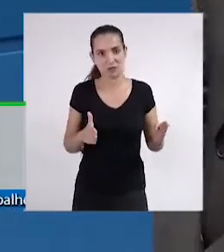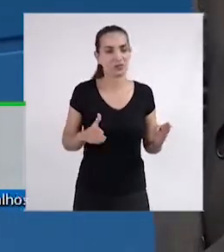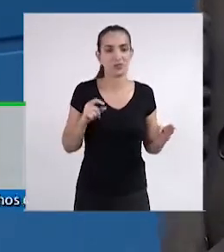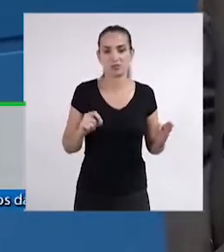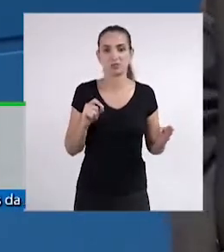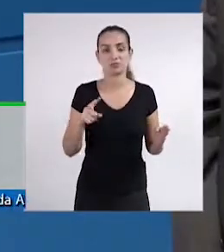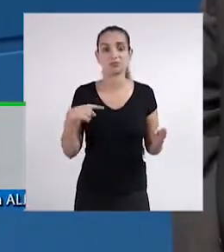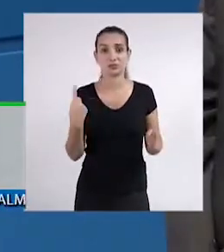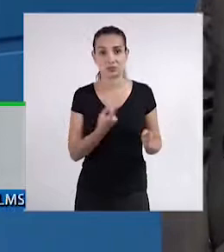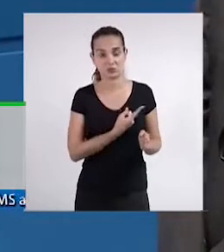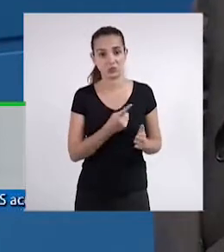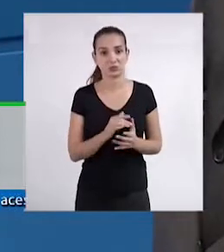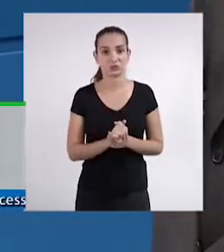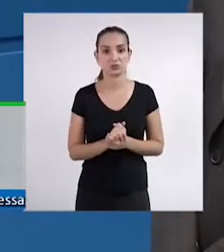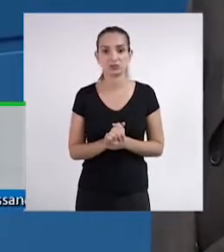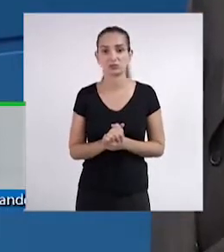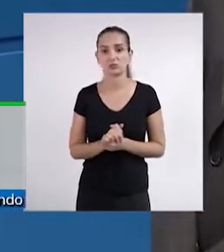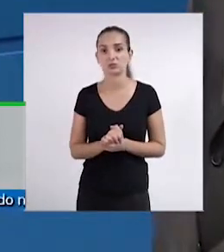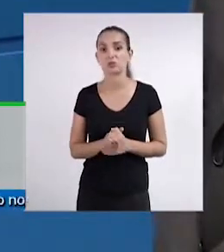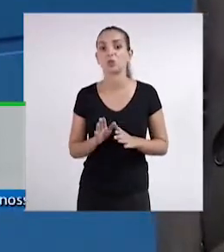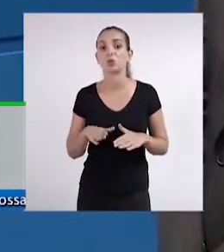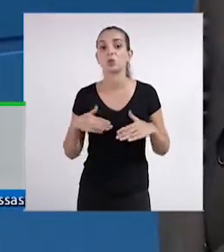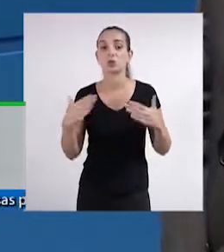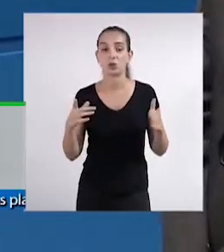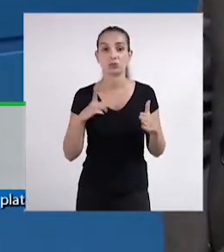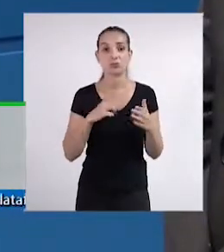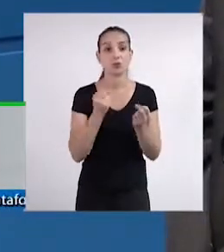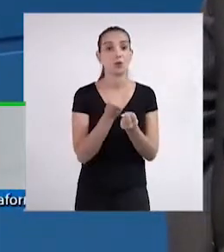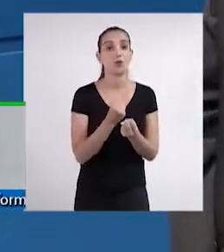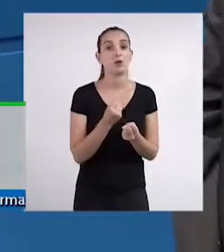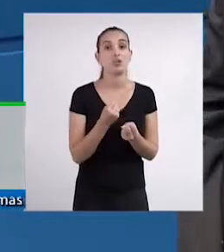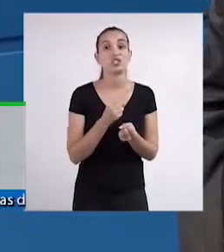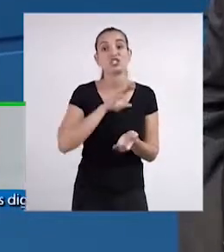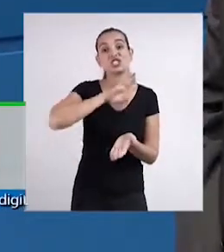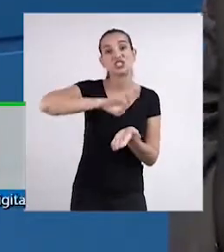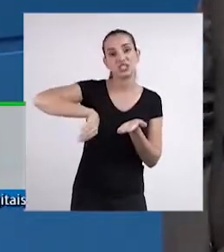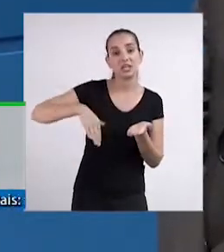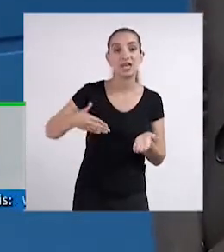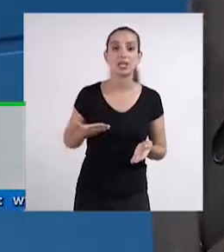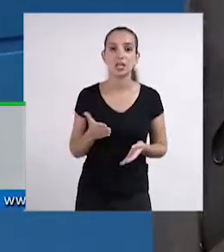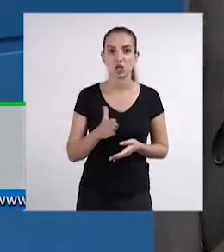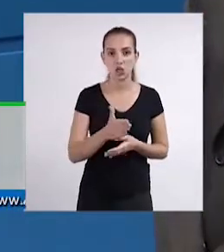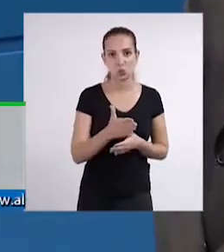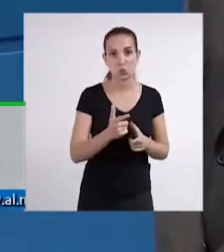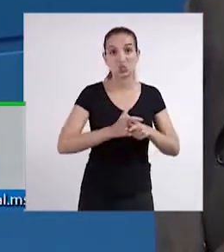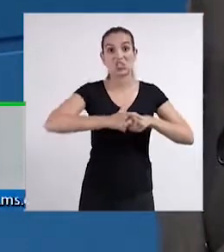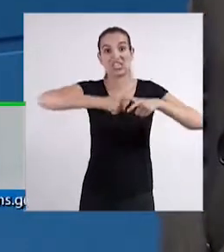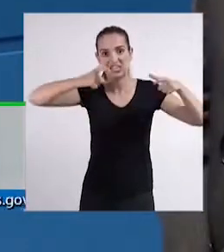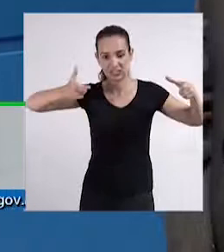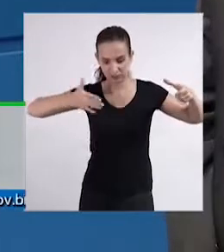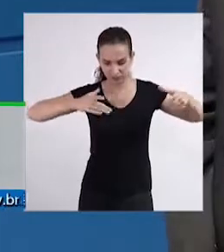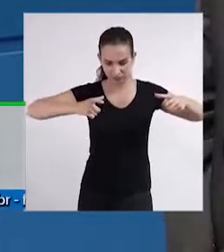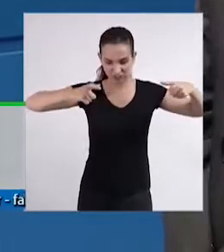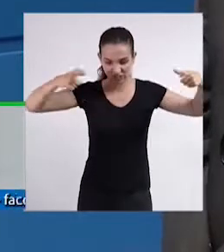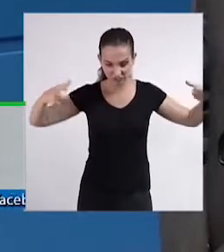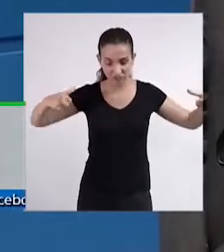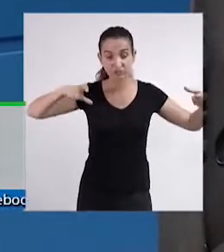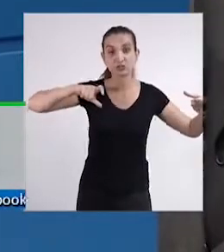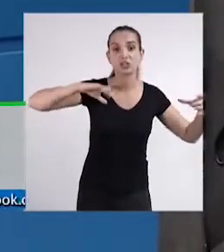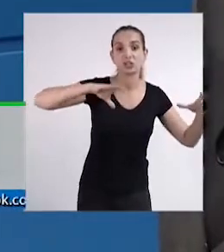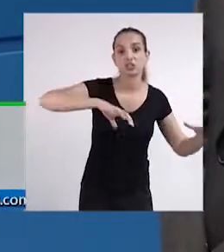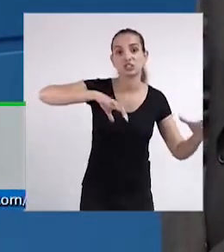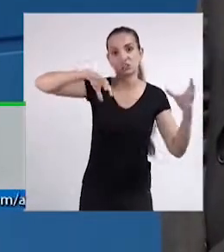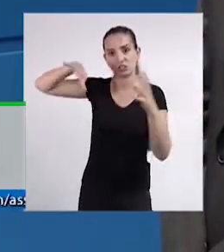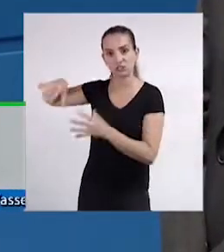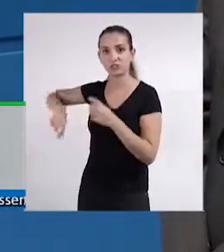você acaba, quando você tira as grandes espécies do rio, você está tirando as matrizes.